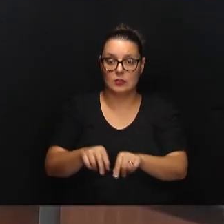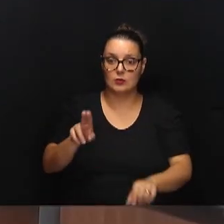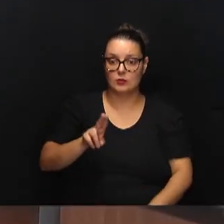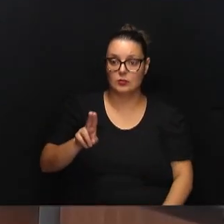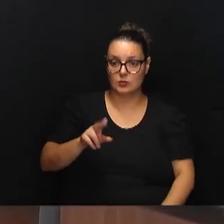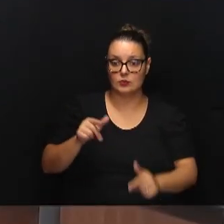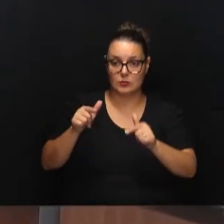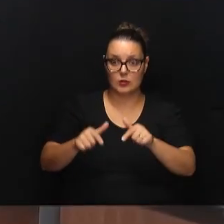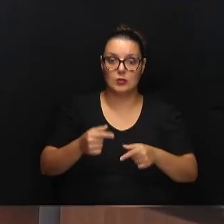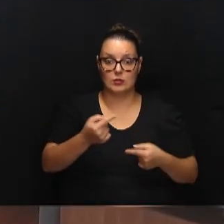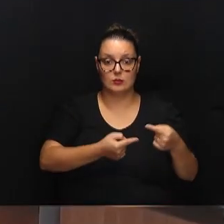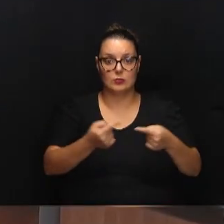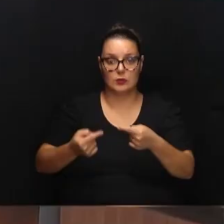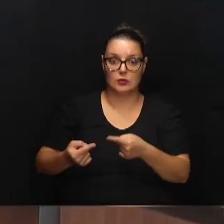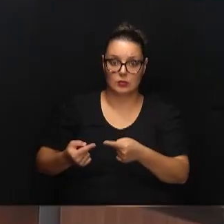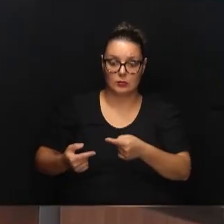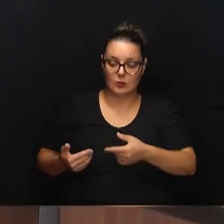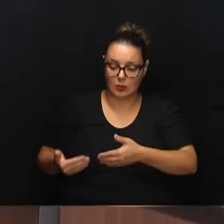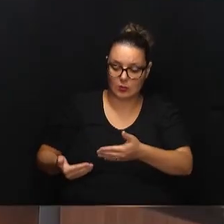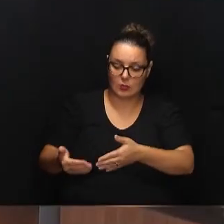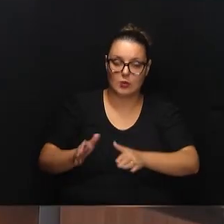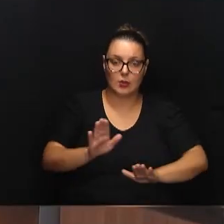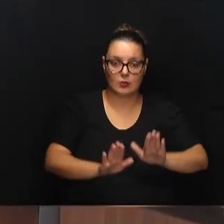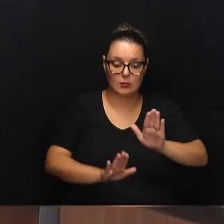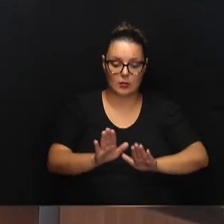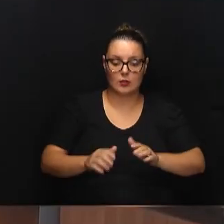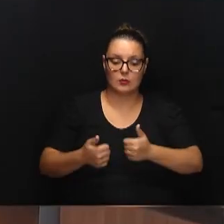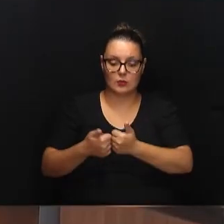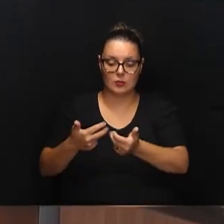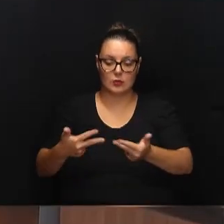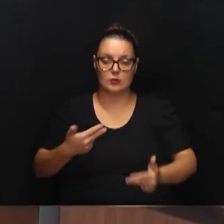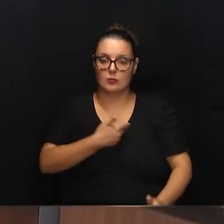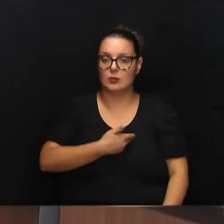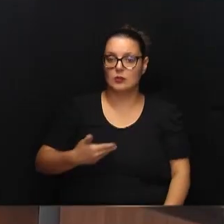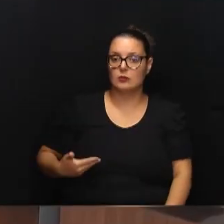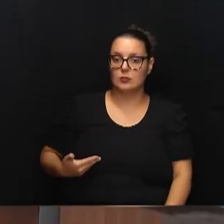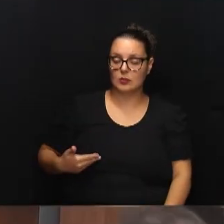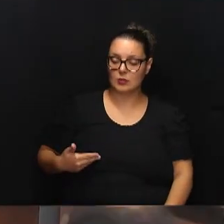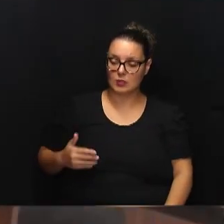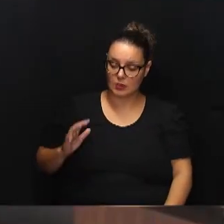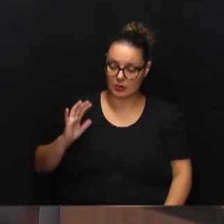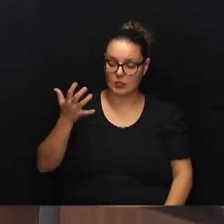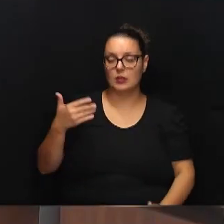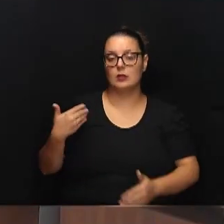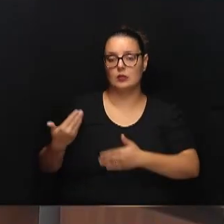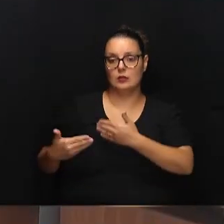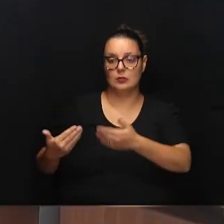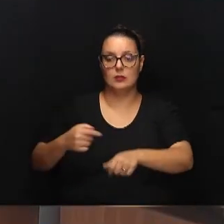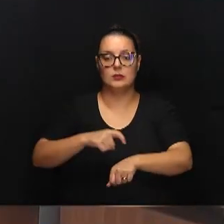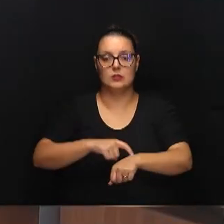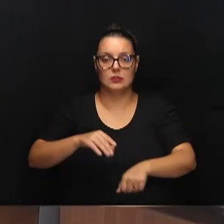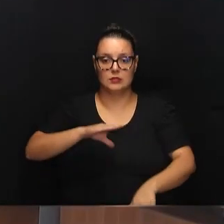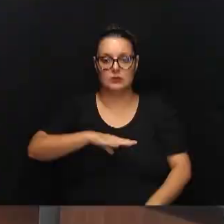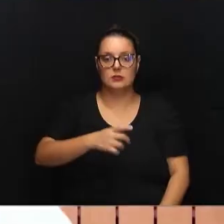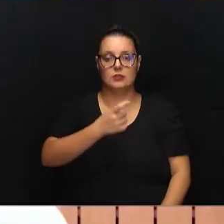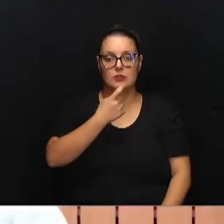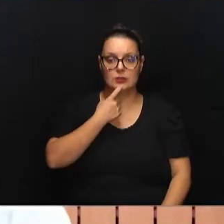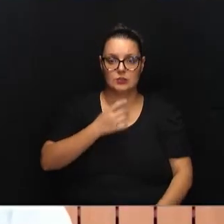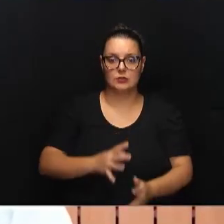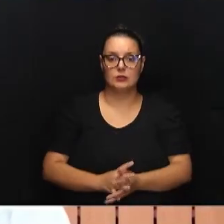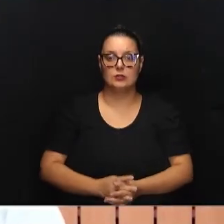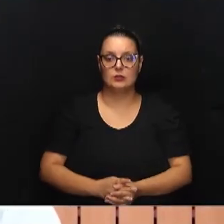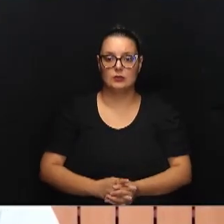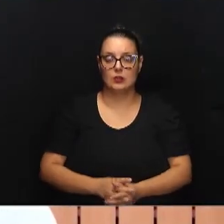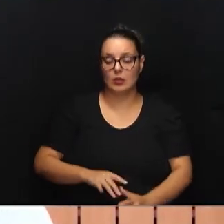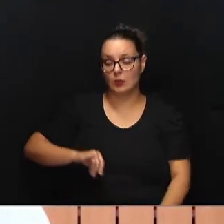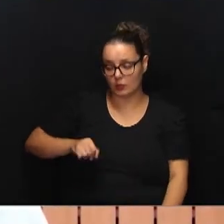para discutir o processo licitatório do transporte público em andamento neste momento na cidade de Campinas.